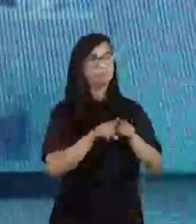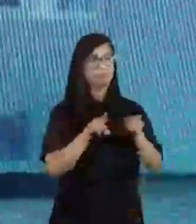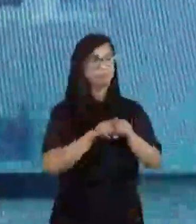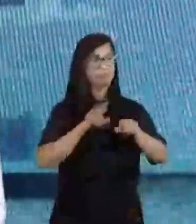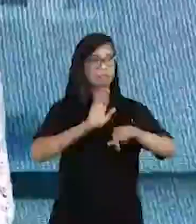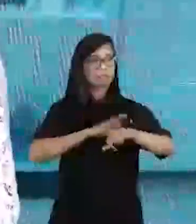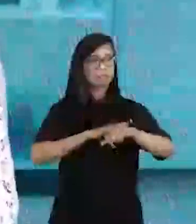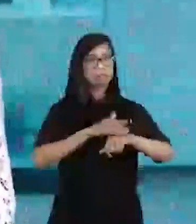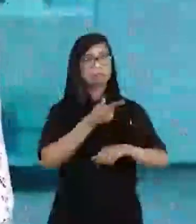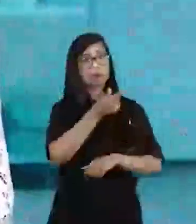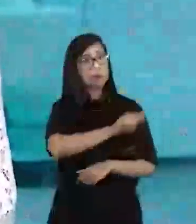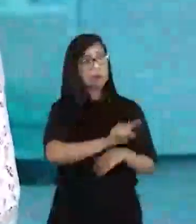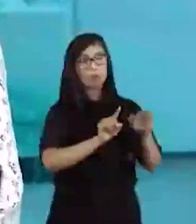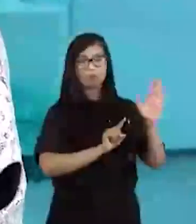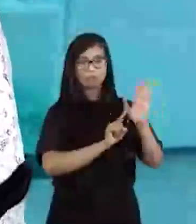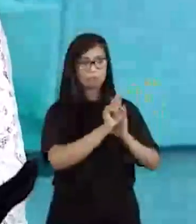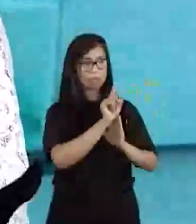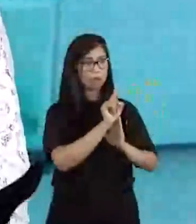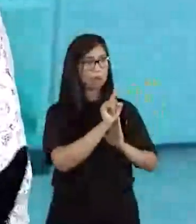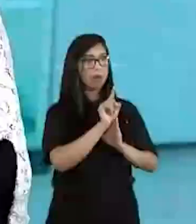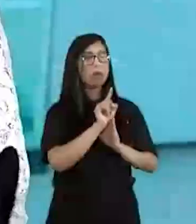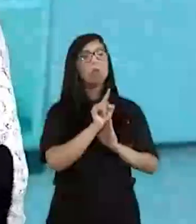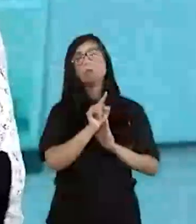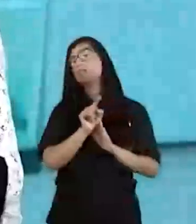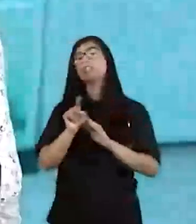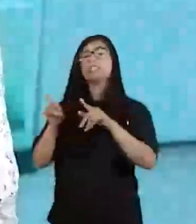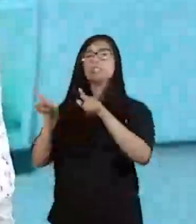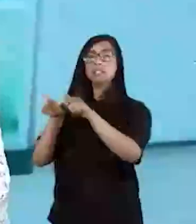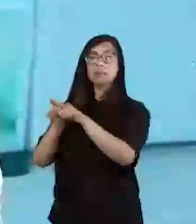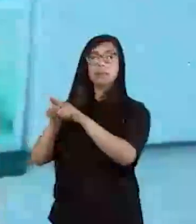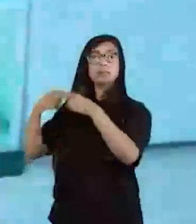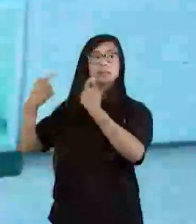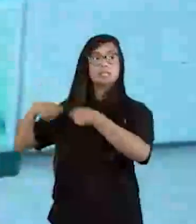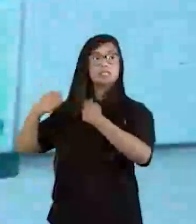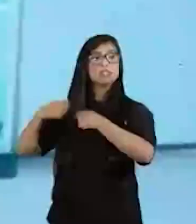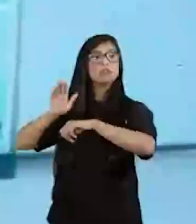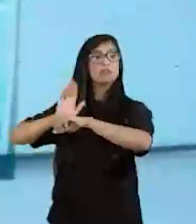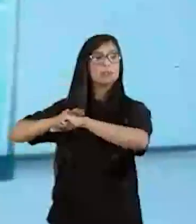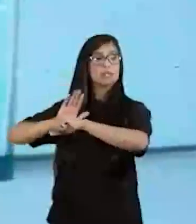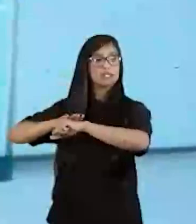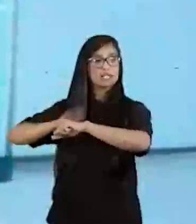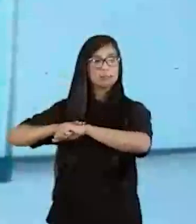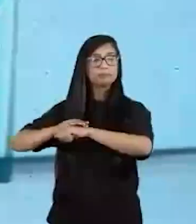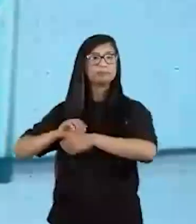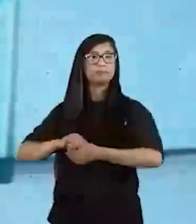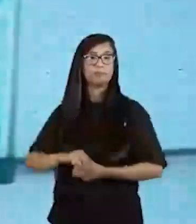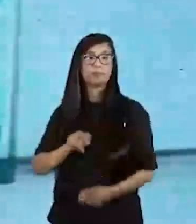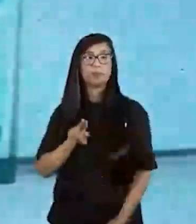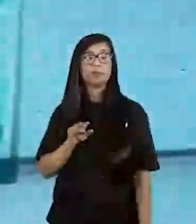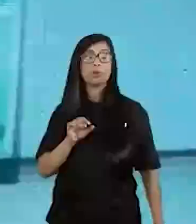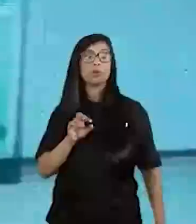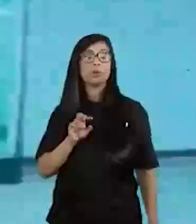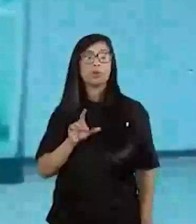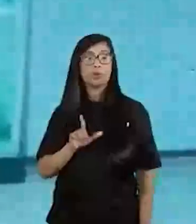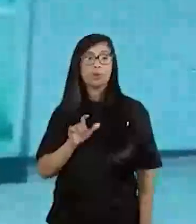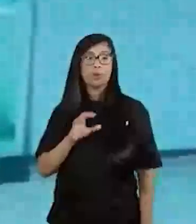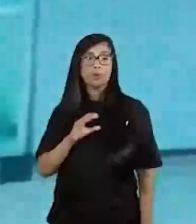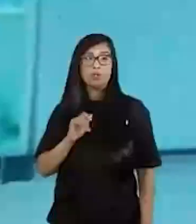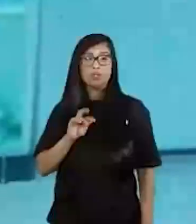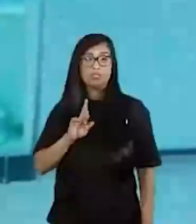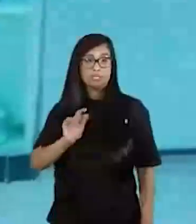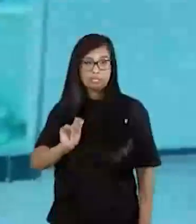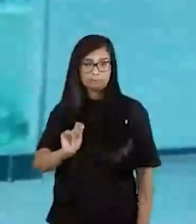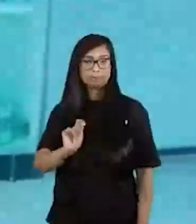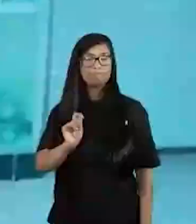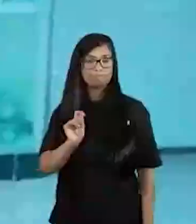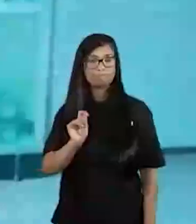Outra queixa frequente para os nossos pacientes é a úlcera de córnea de repetição, principalmente em animais que